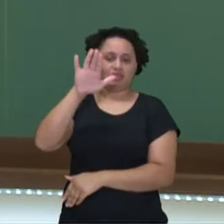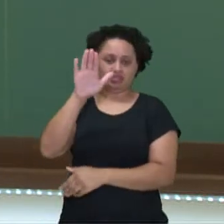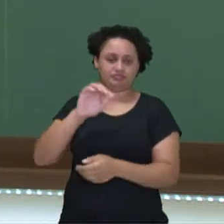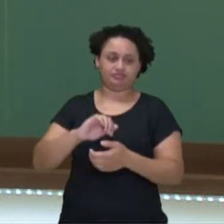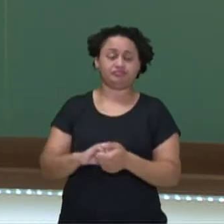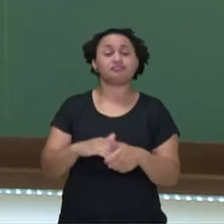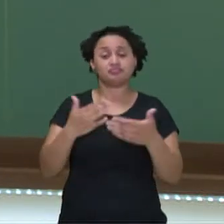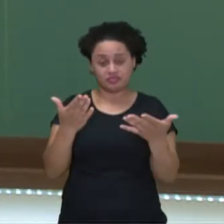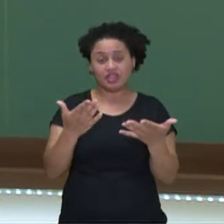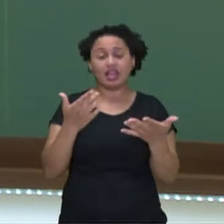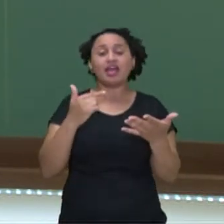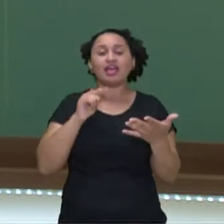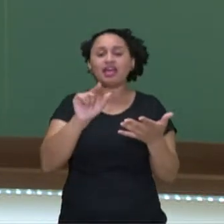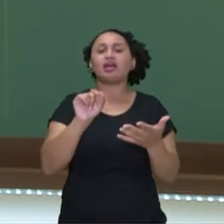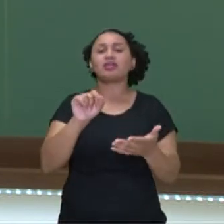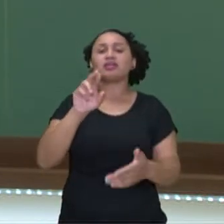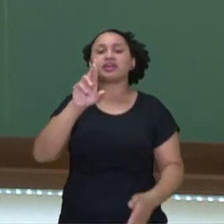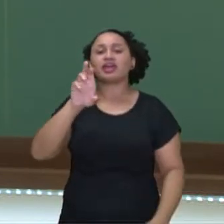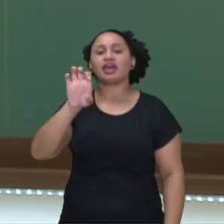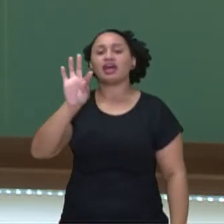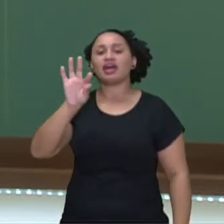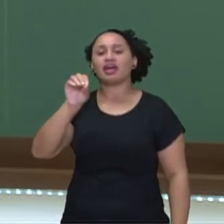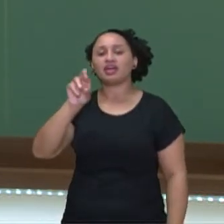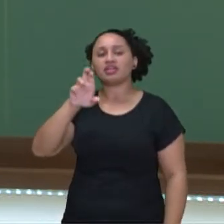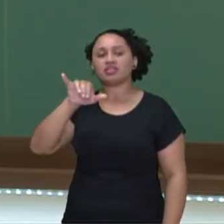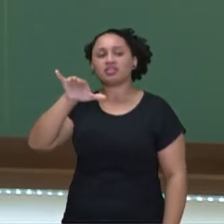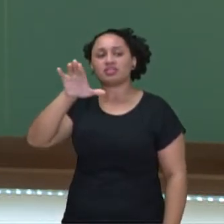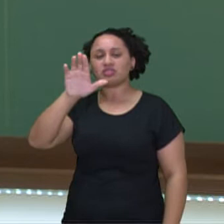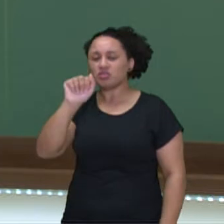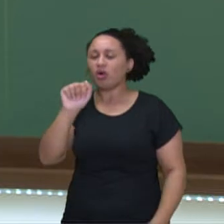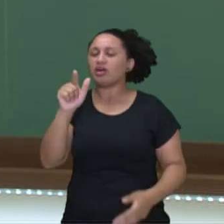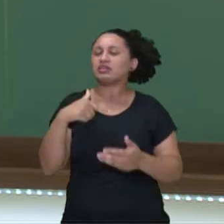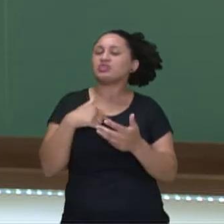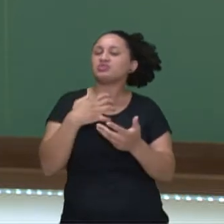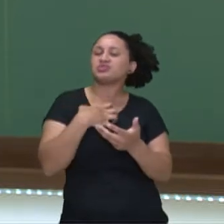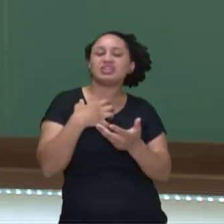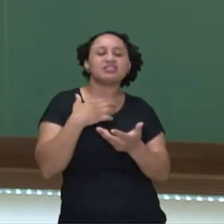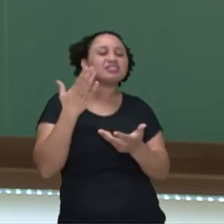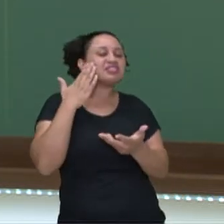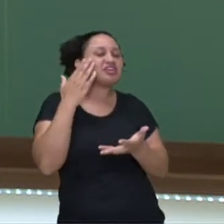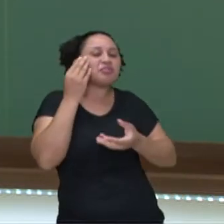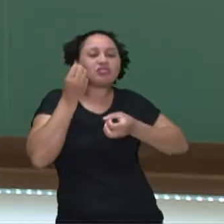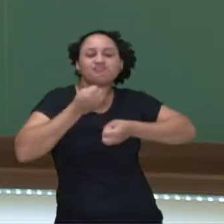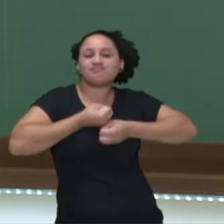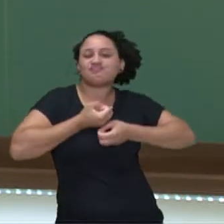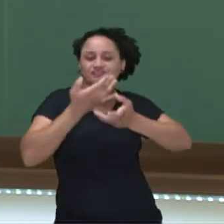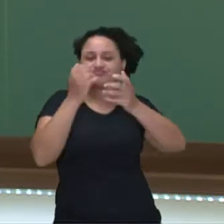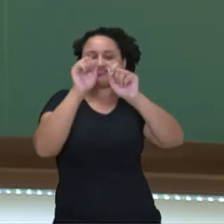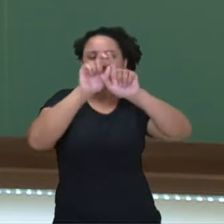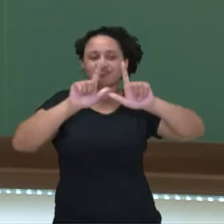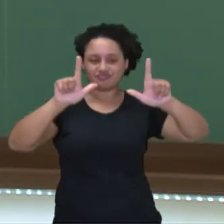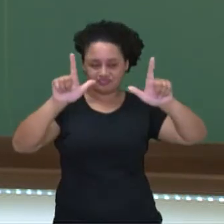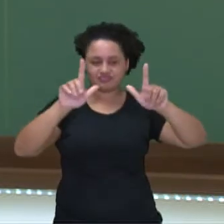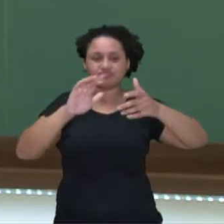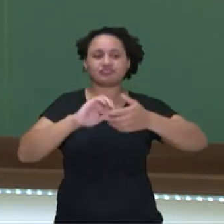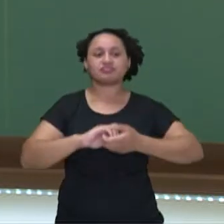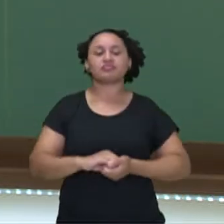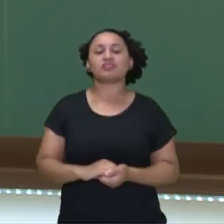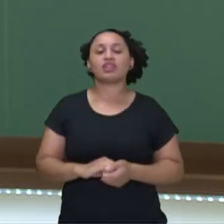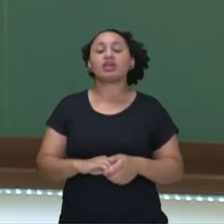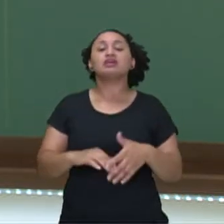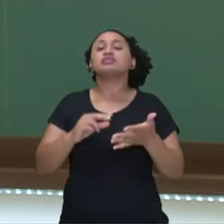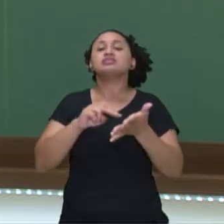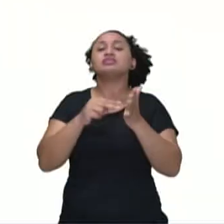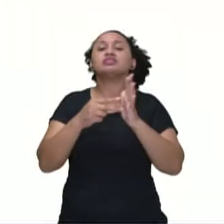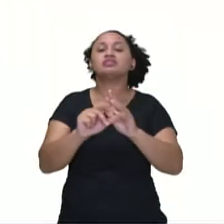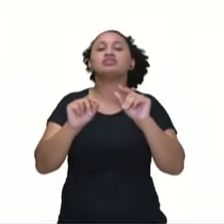isso que compõe a chamada arte do bem falar, a retórica, em grego aqui, retorike, tá?